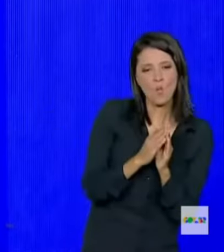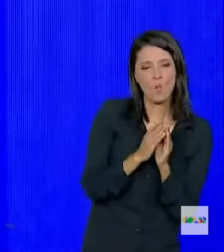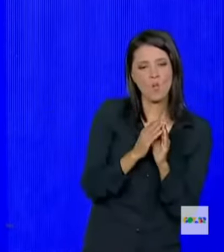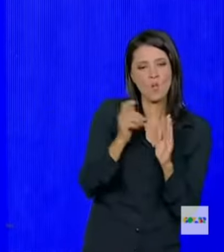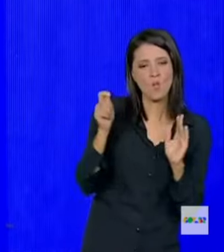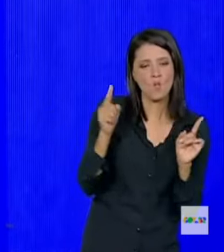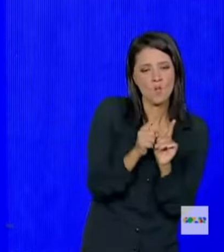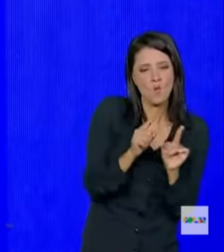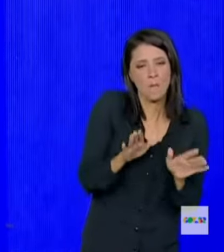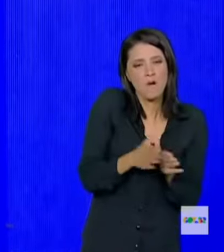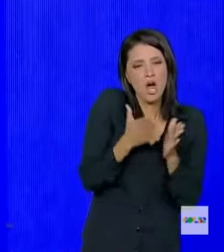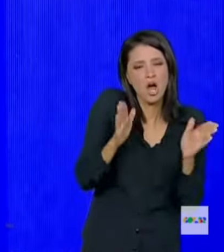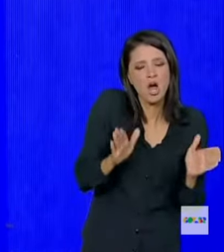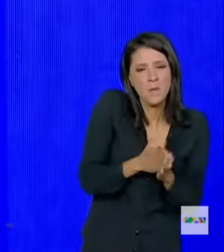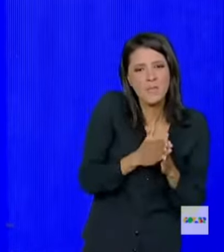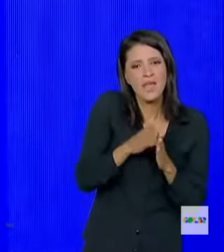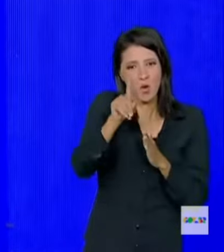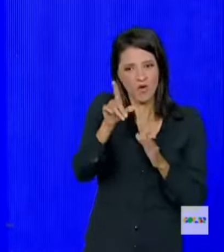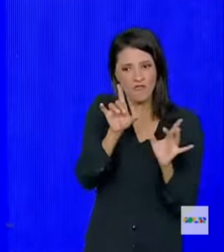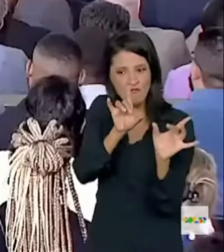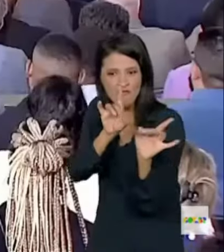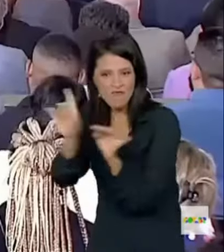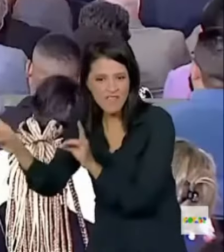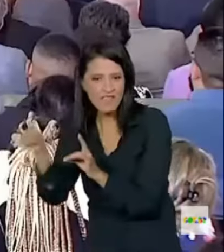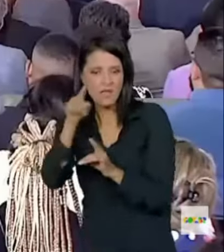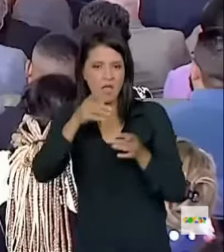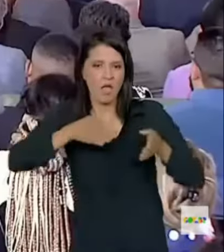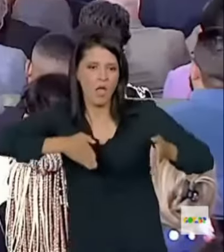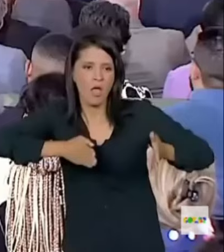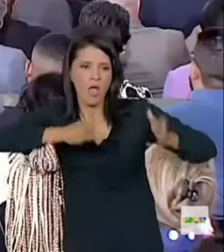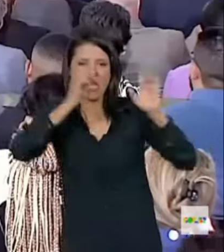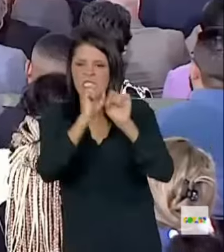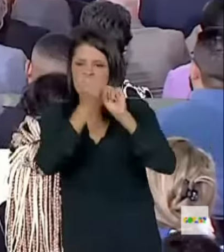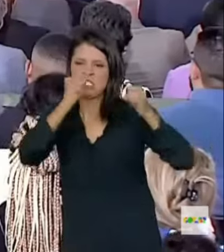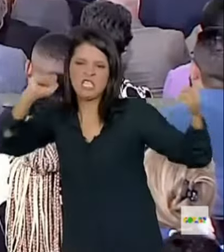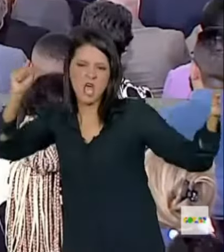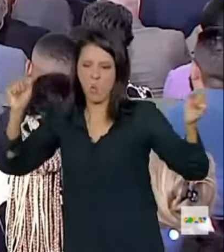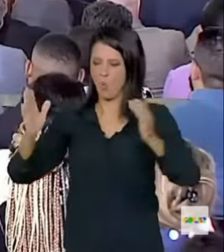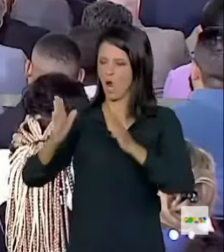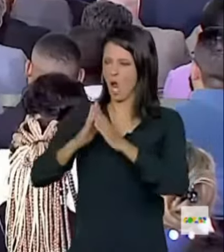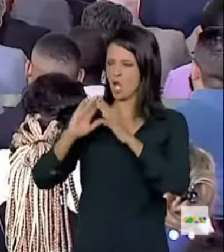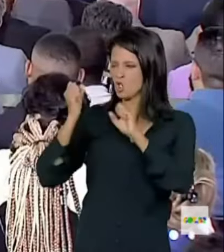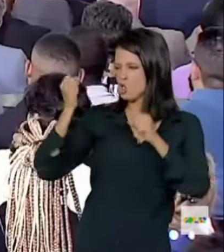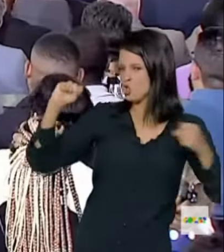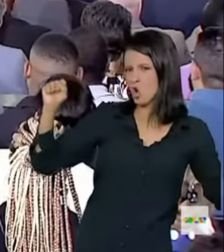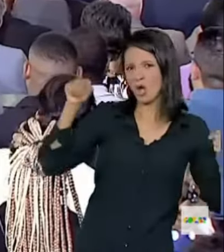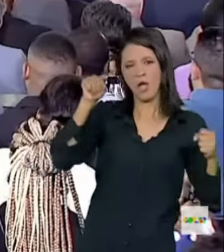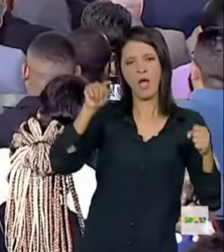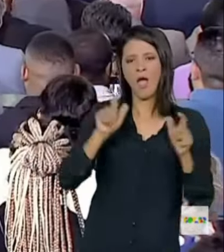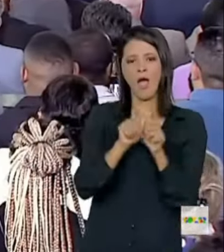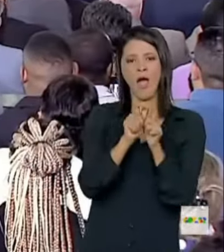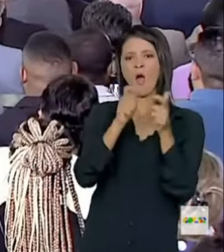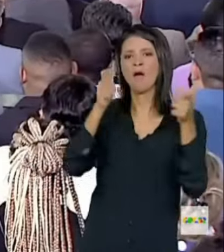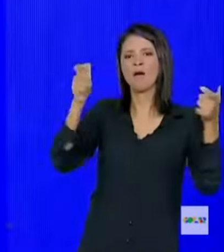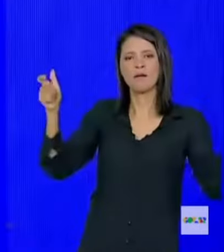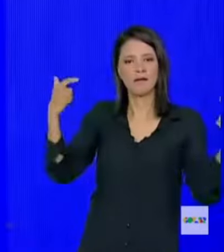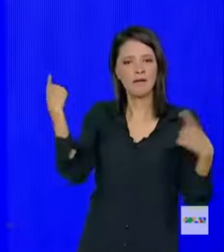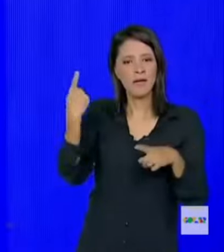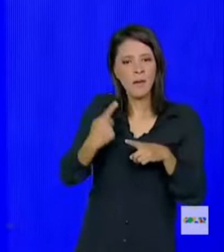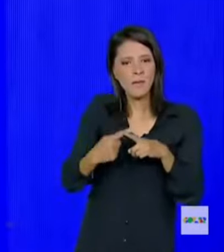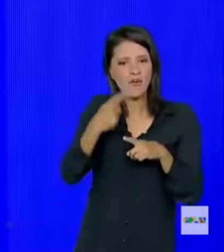pobrezinha, sabe? Quando você quer vender, é um apartamentozão, é uma casona, ou seja, aí você aumenta tudo, porque